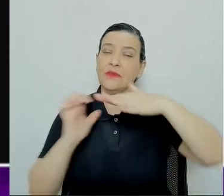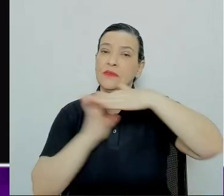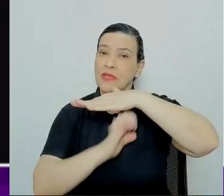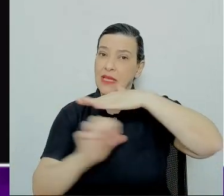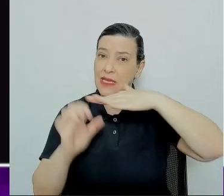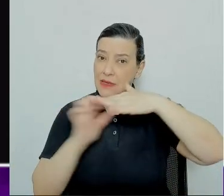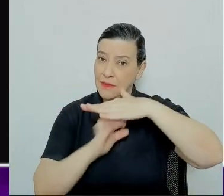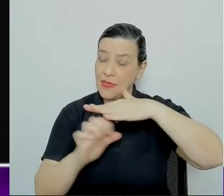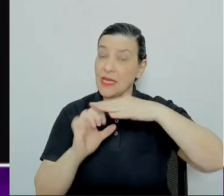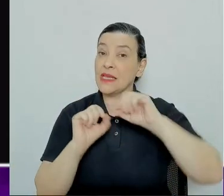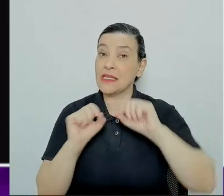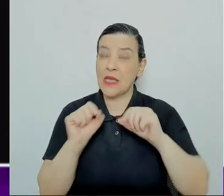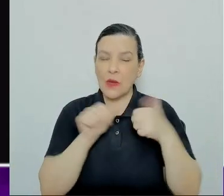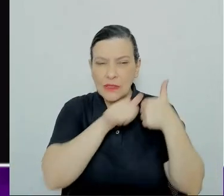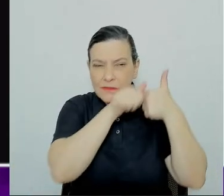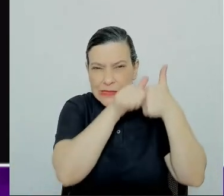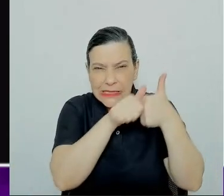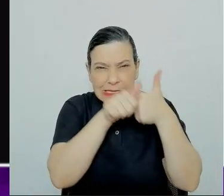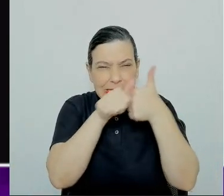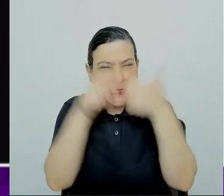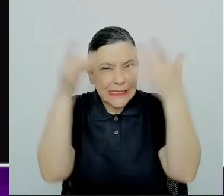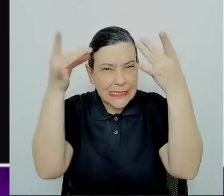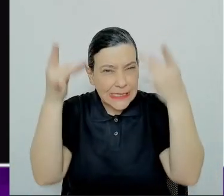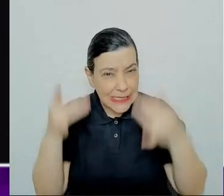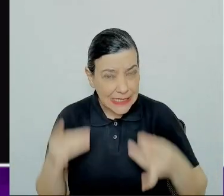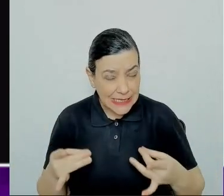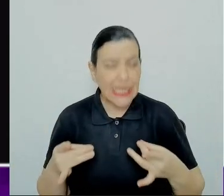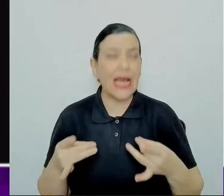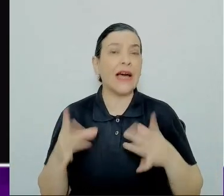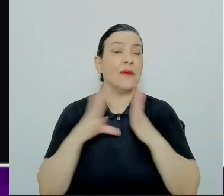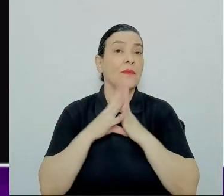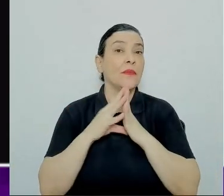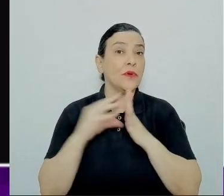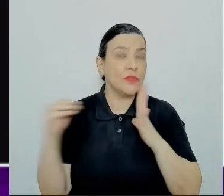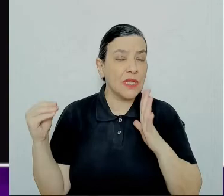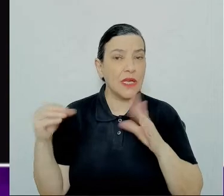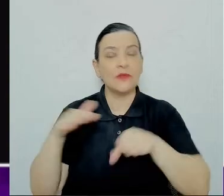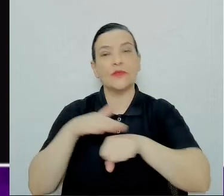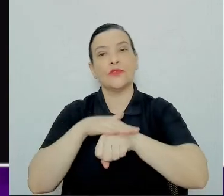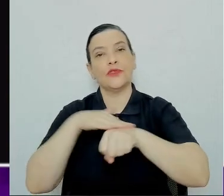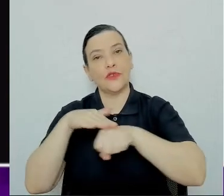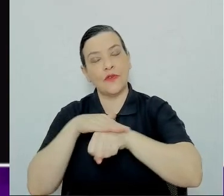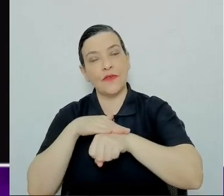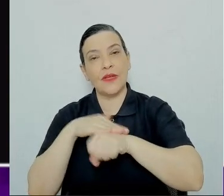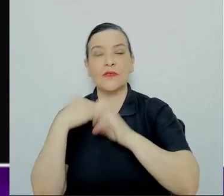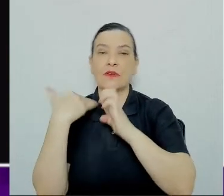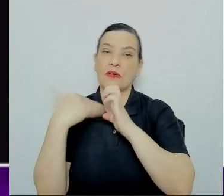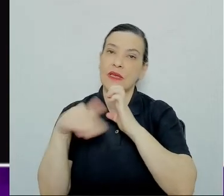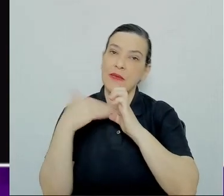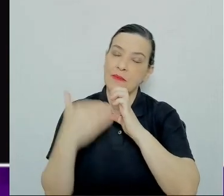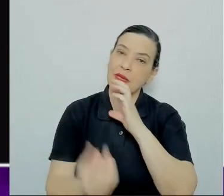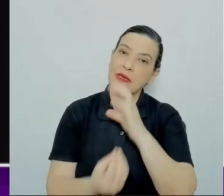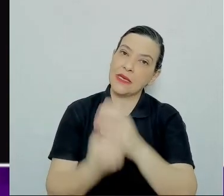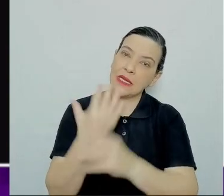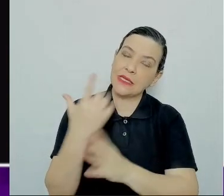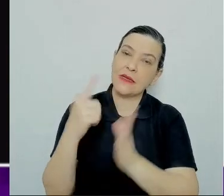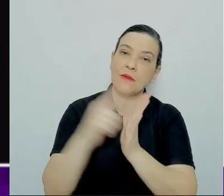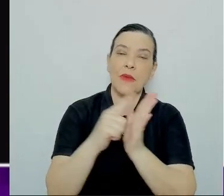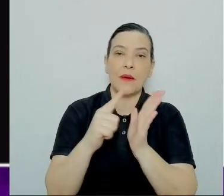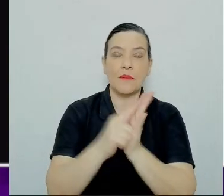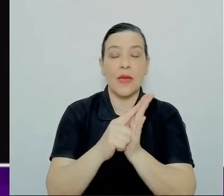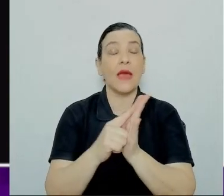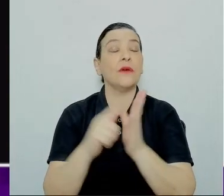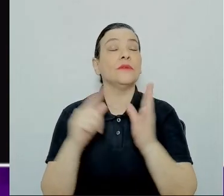olhos e ouvidos em cima disso. Então, todo o modelo de conversa, e-mail, criação de documentos, isso